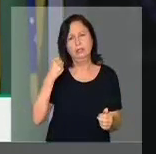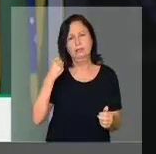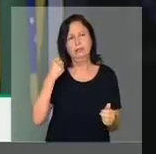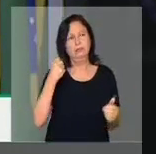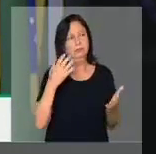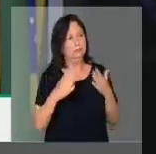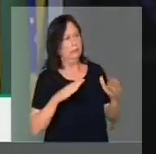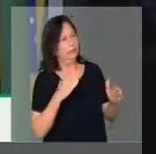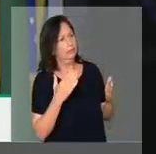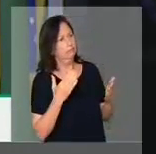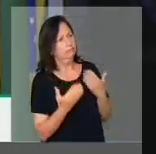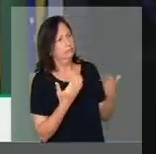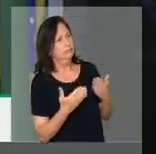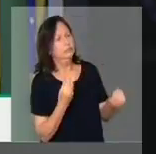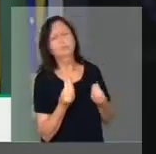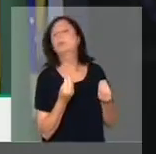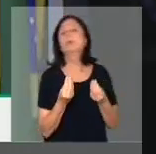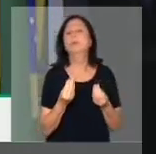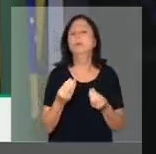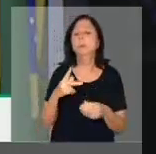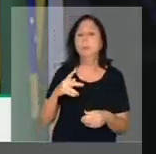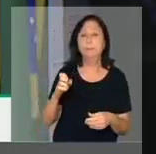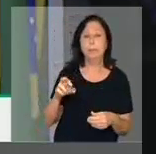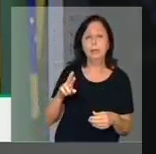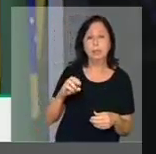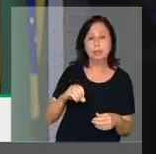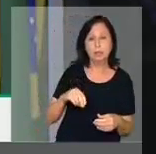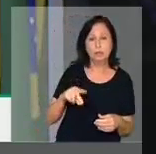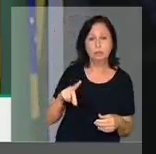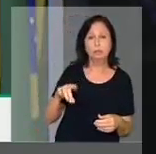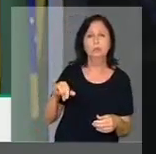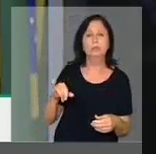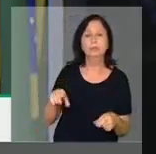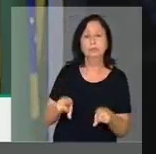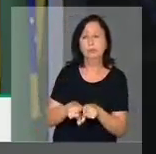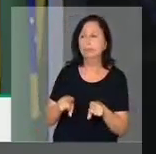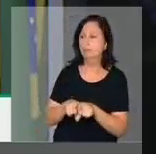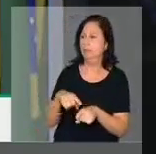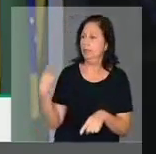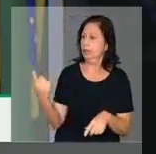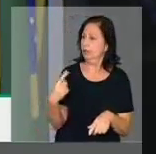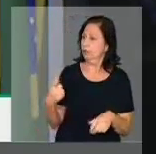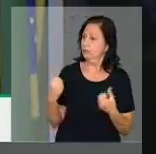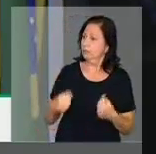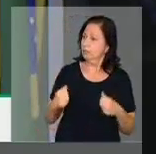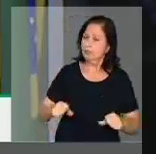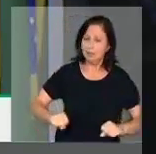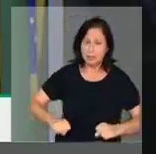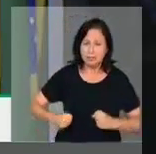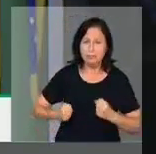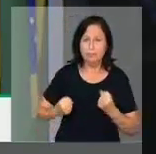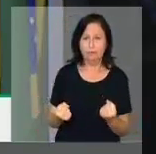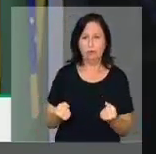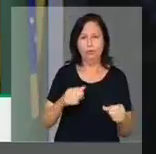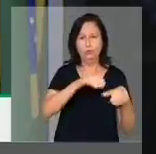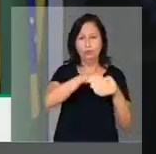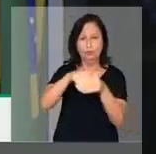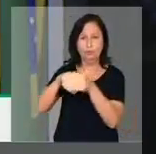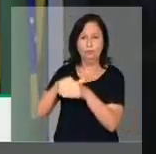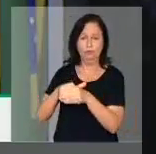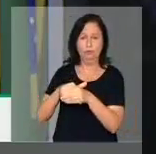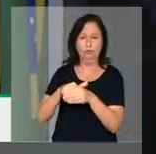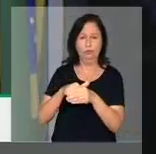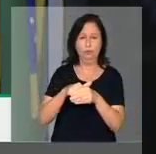eu, o Peronde, que está aqui, que nós devemos fazer um esforço sobre-humano de votarmos este ano